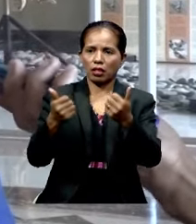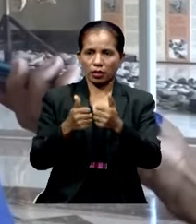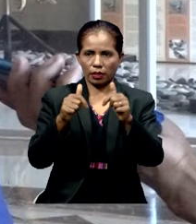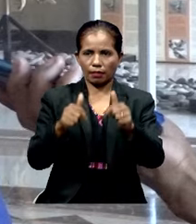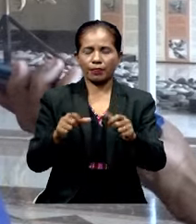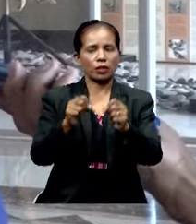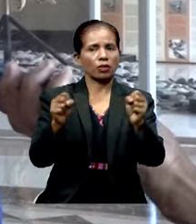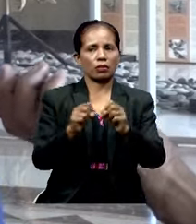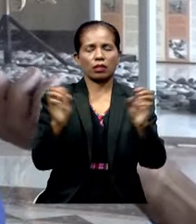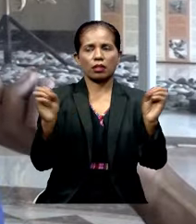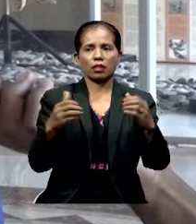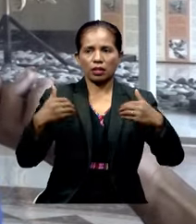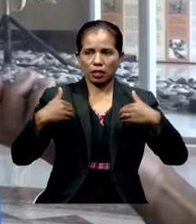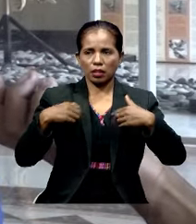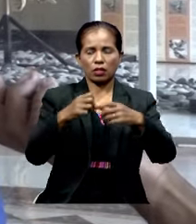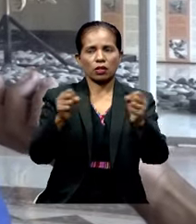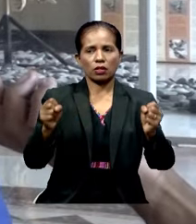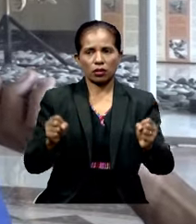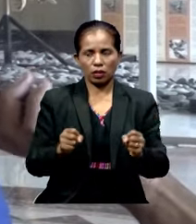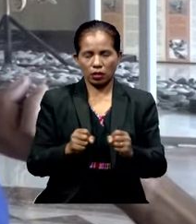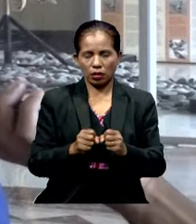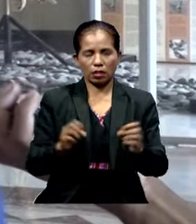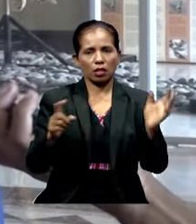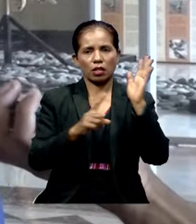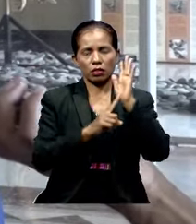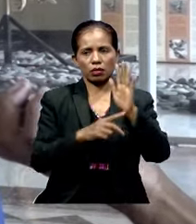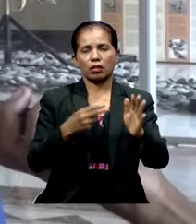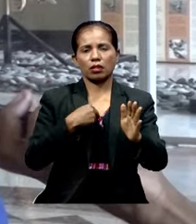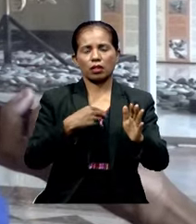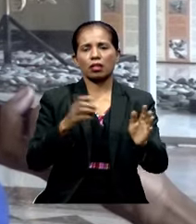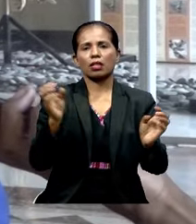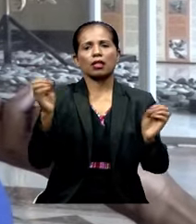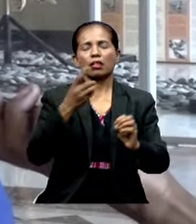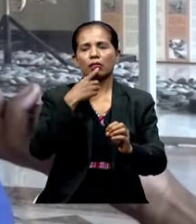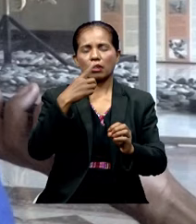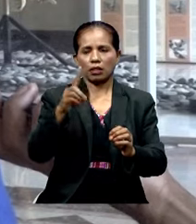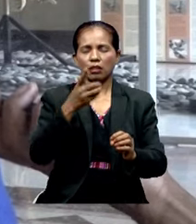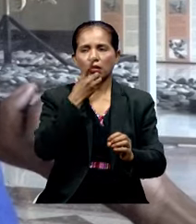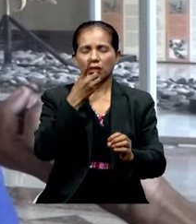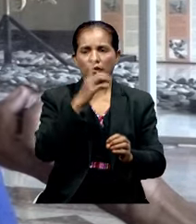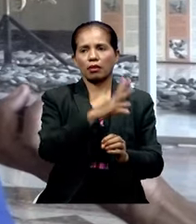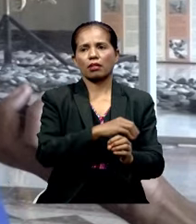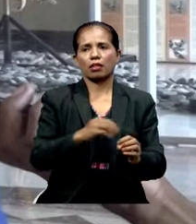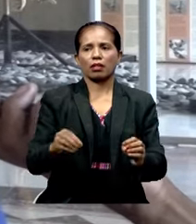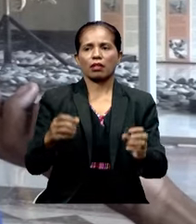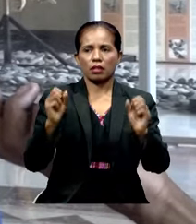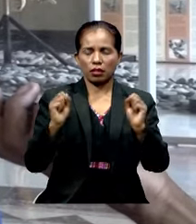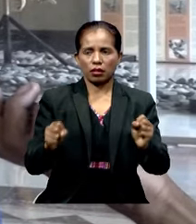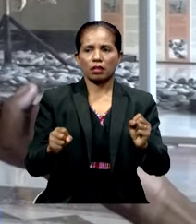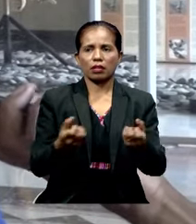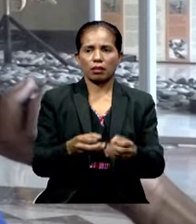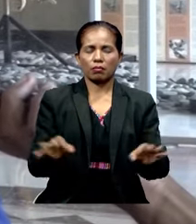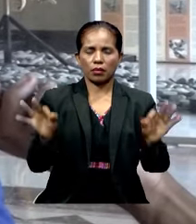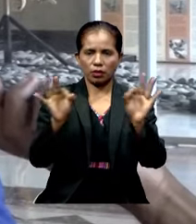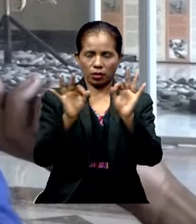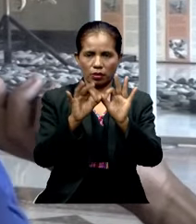la muda, se e suku sira la proclama ni an, la declara ni an, la determina ni an kata nia autor importante.